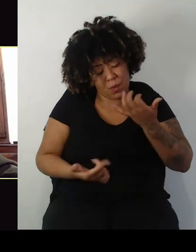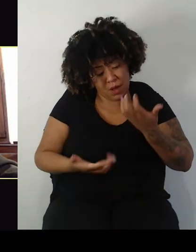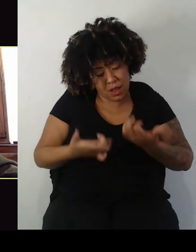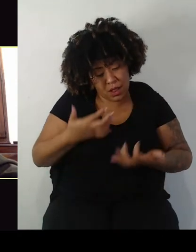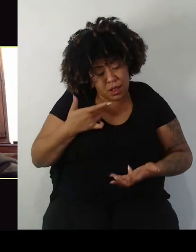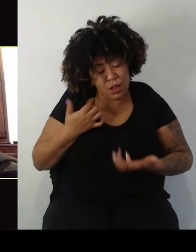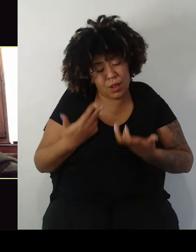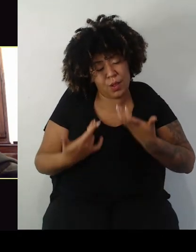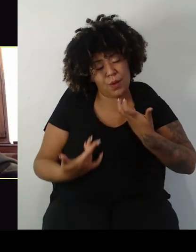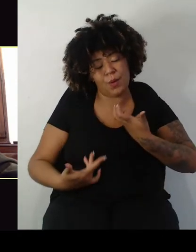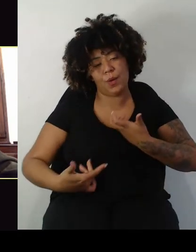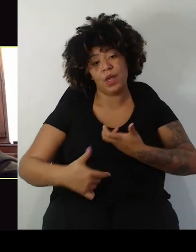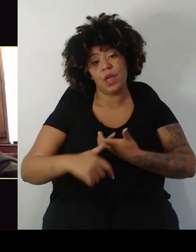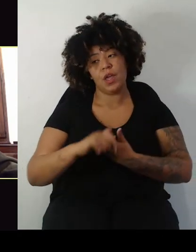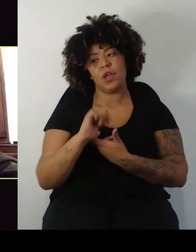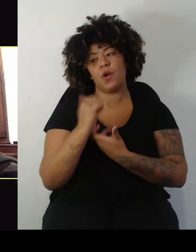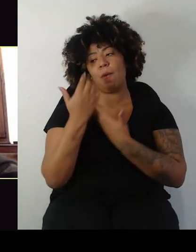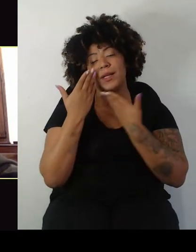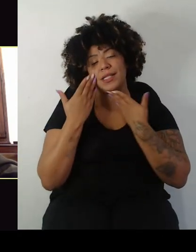enorme